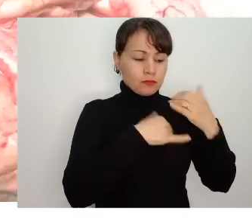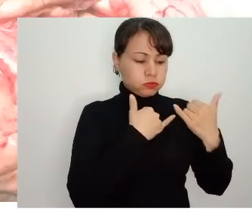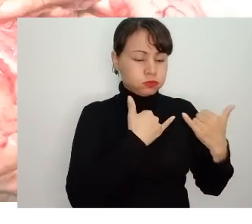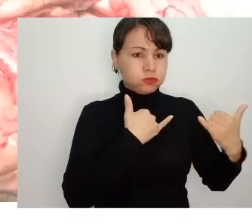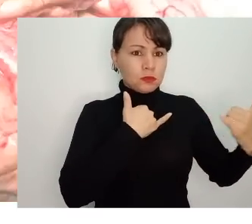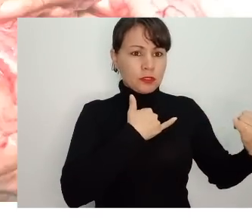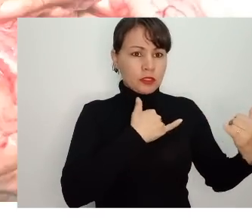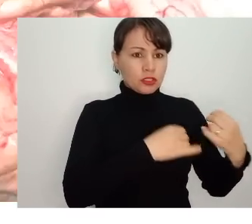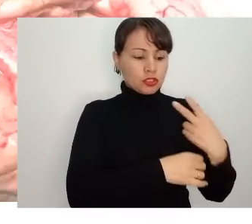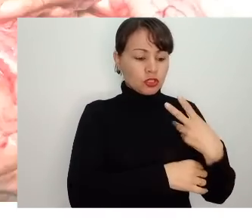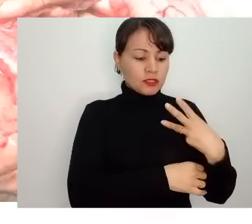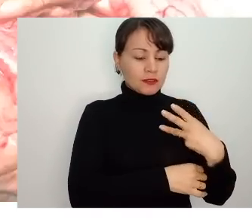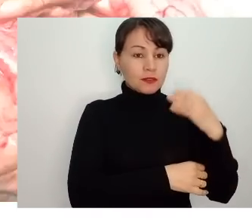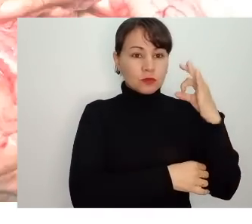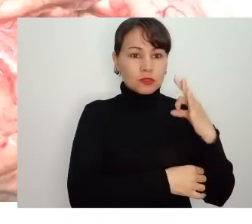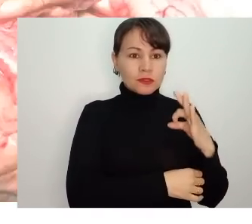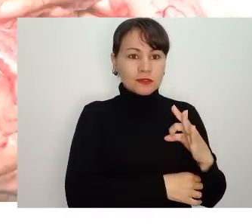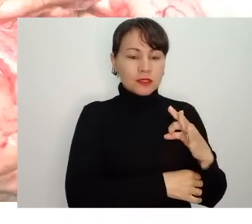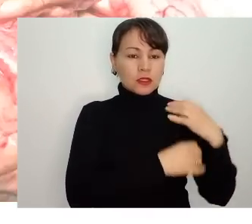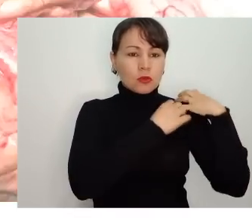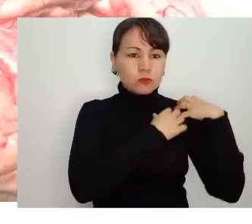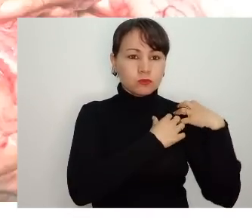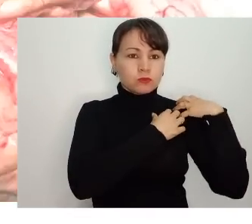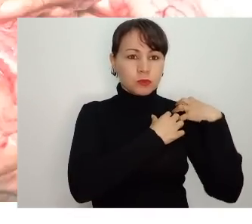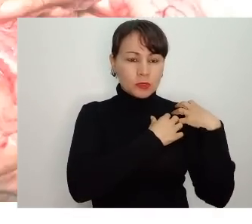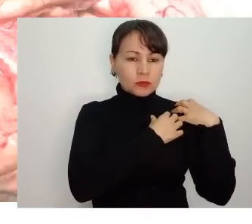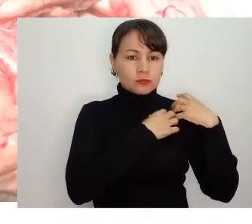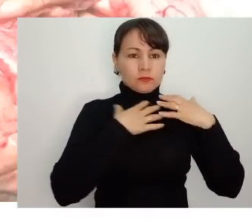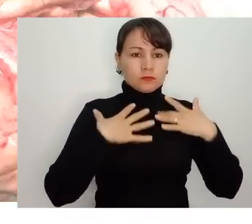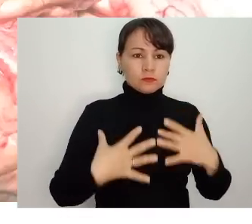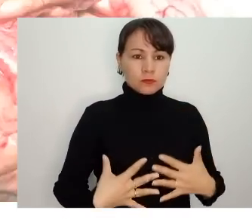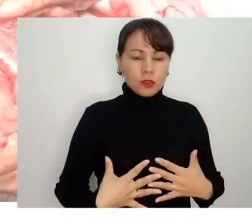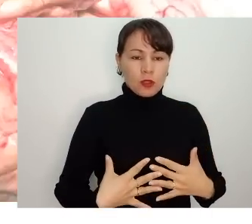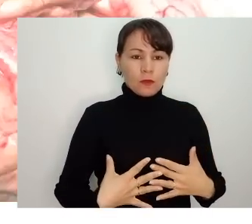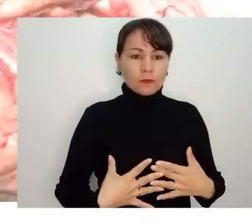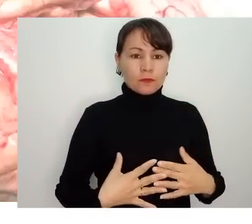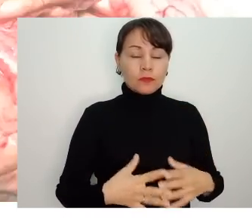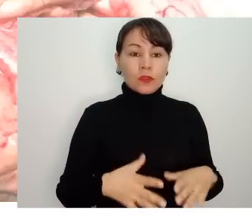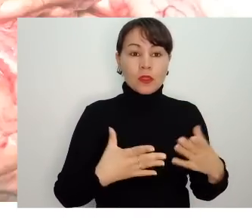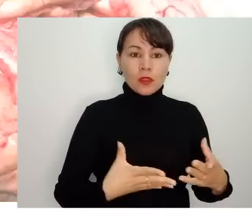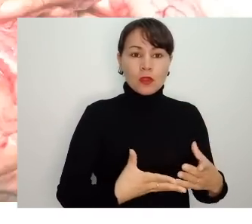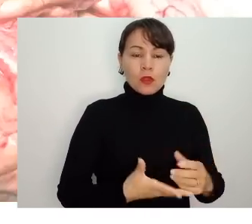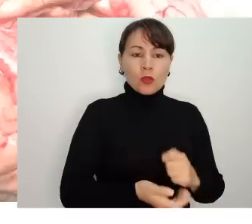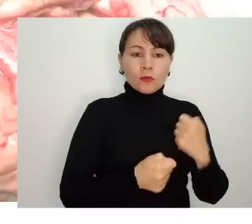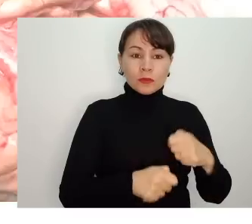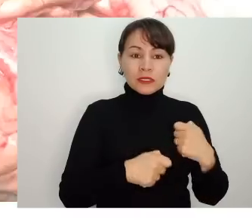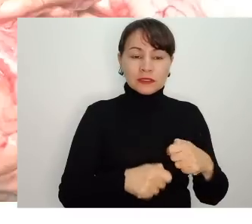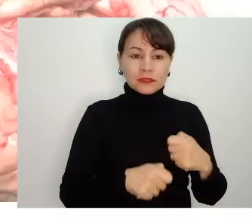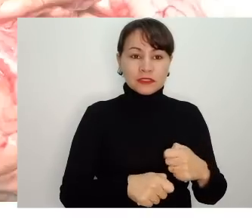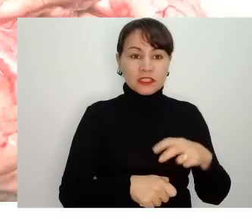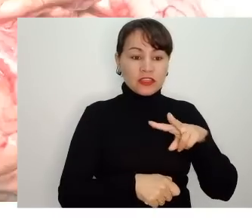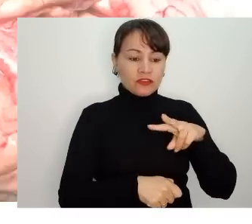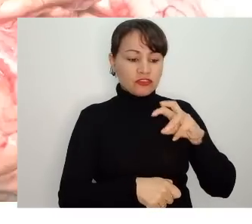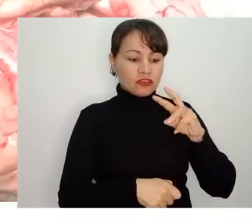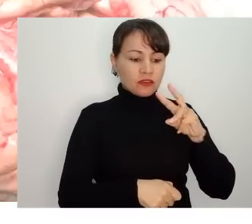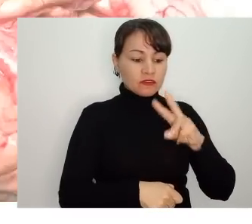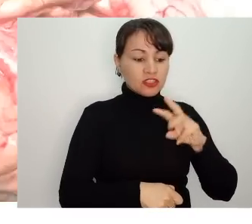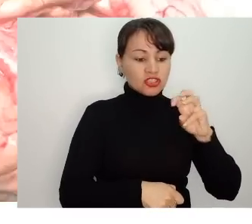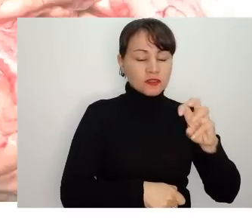substrato energético, que são de 2 a 3% do seu peso corporal, consome, então, uma média de